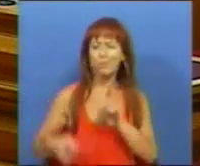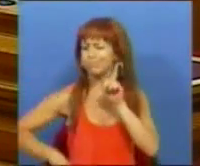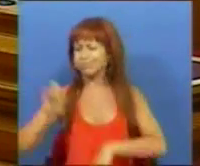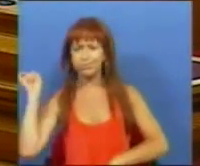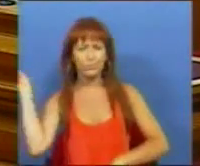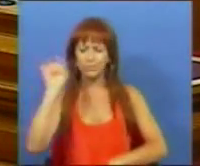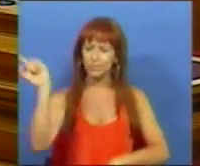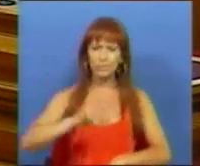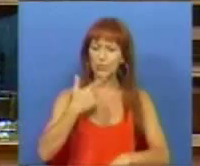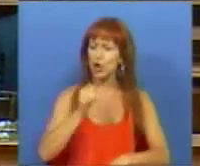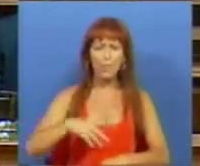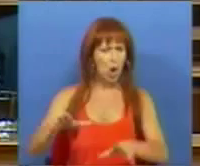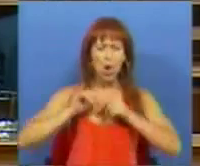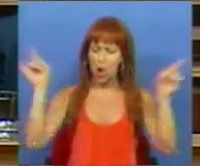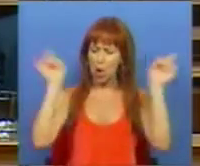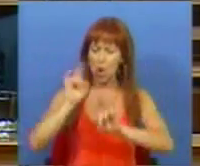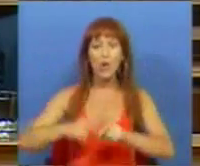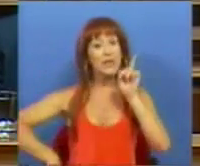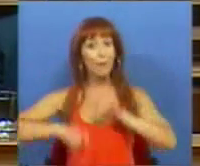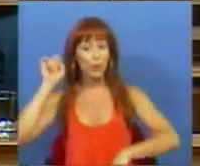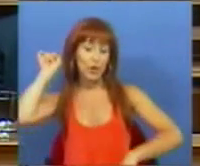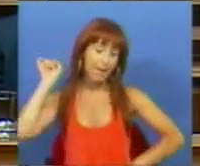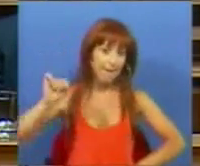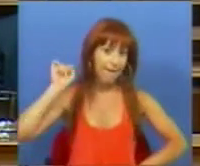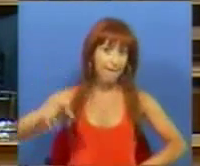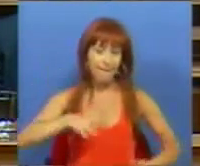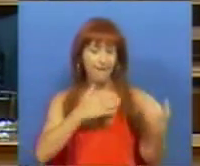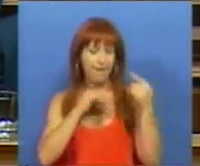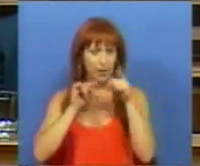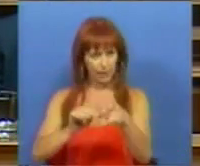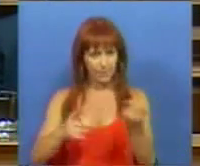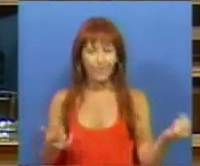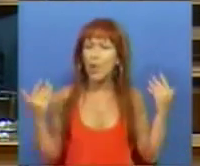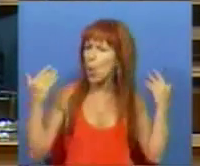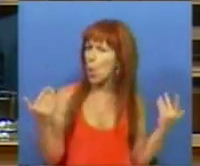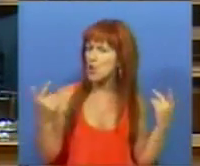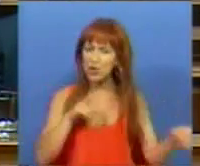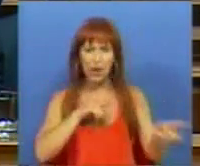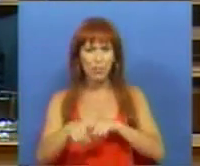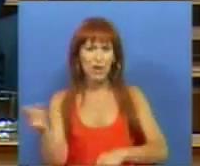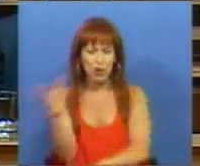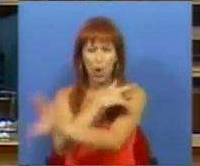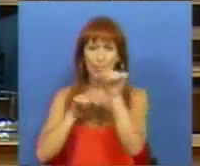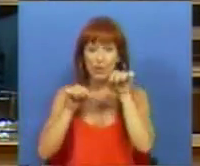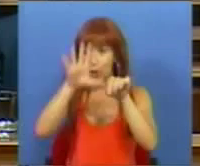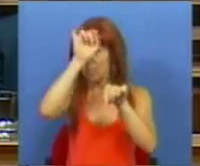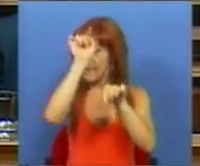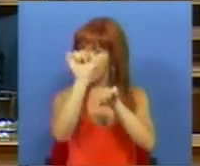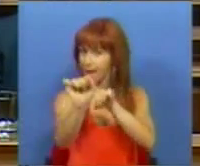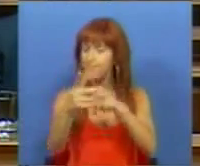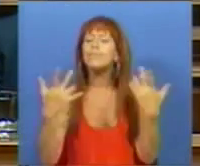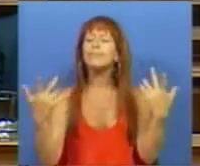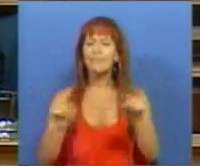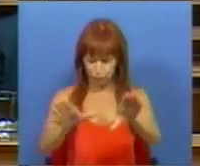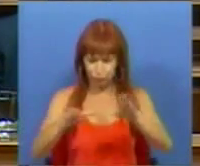fugimos, nem podemos aceitar que se fuja a essa responsabilidade. Hoje a política europeia deste governo